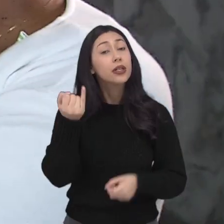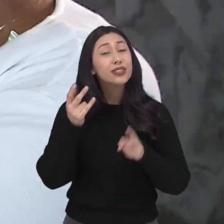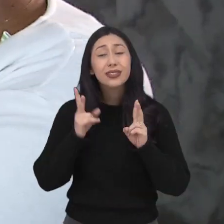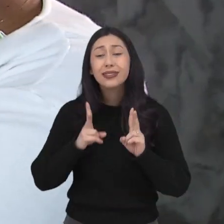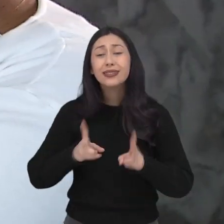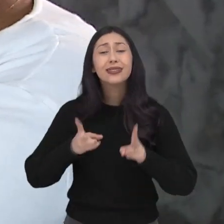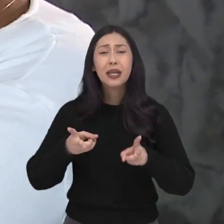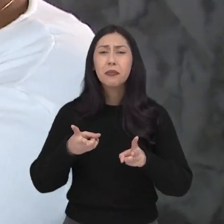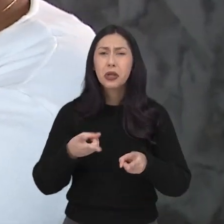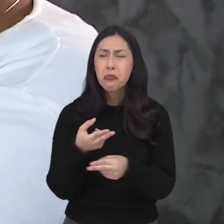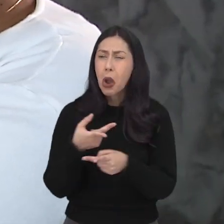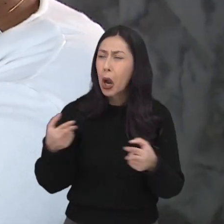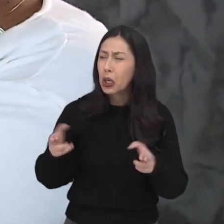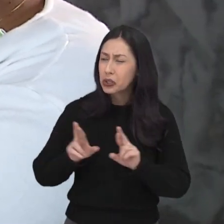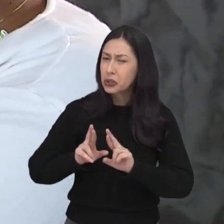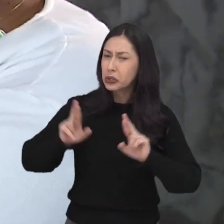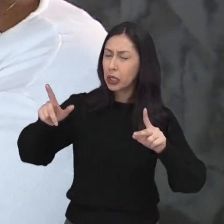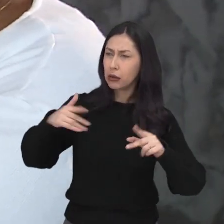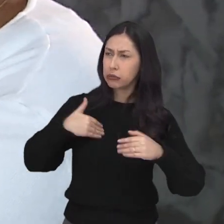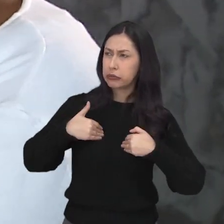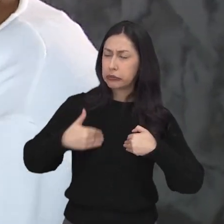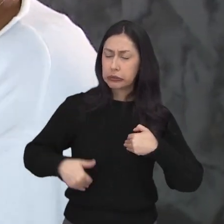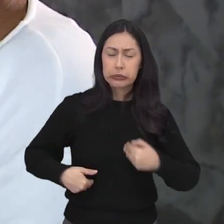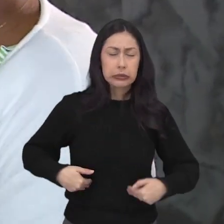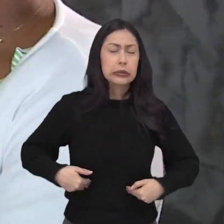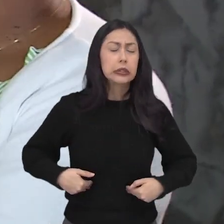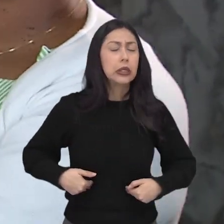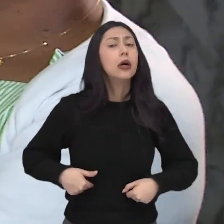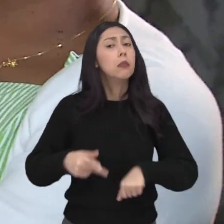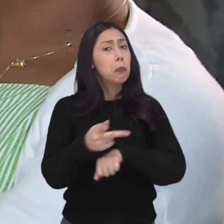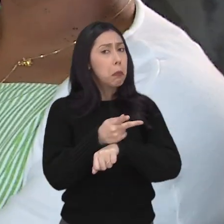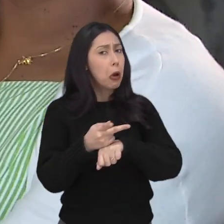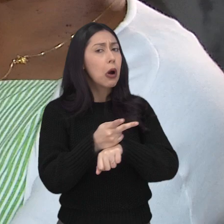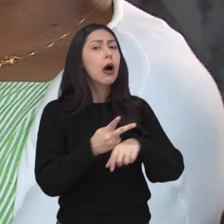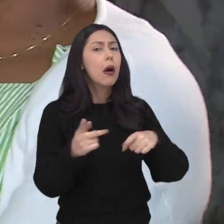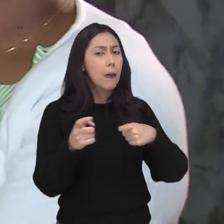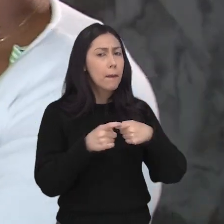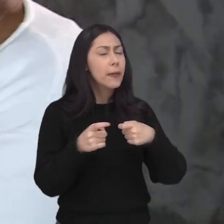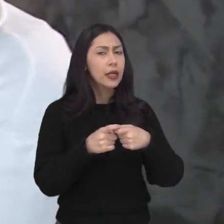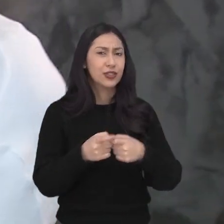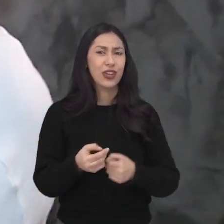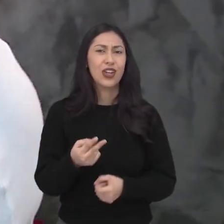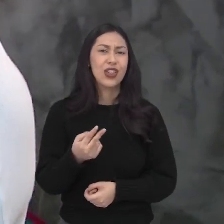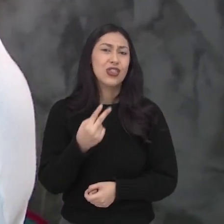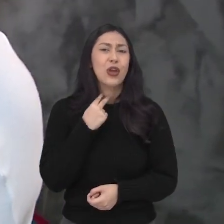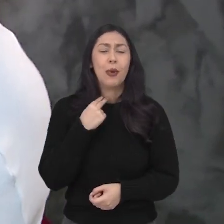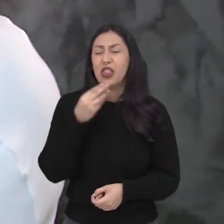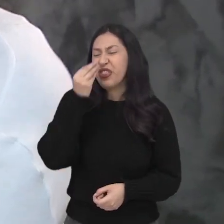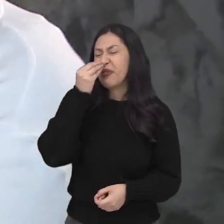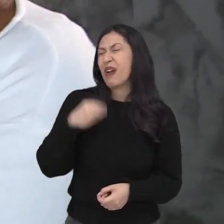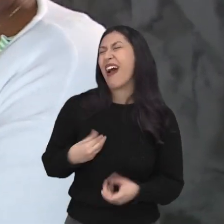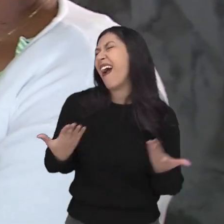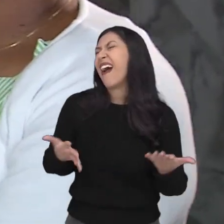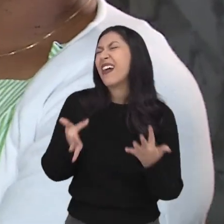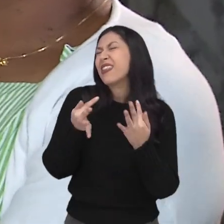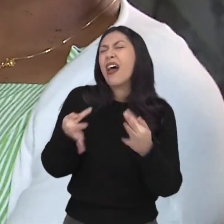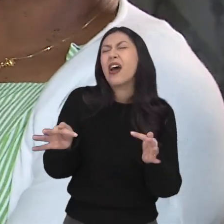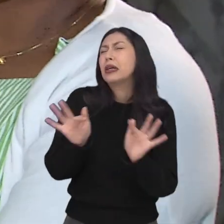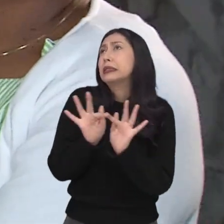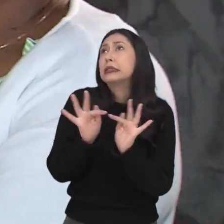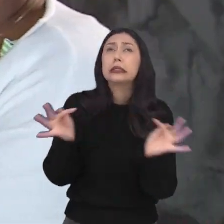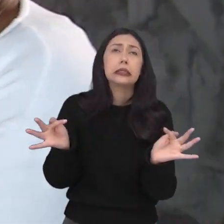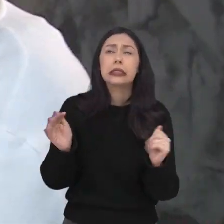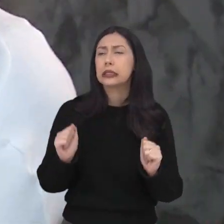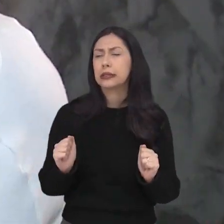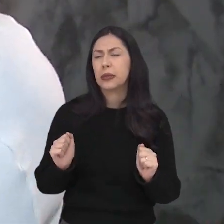A importância da gente sempre, qualquer coisa que aparecer no nosso corpo, na nossa saúde, a gente ir atrás, né, e procurar e não deixar para lá. Porque às vezes a gente acha